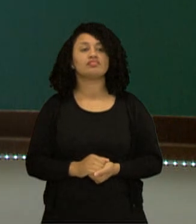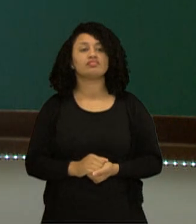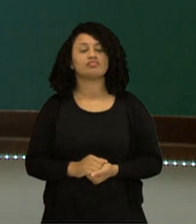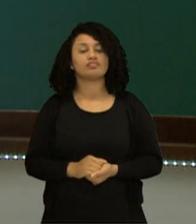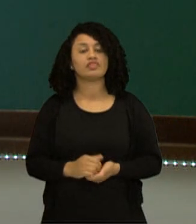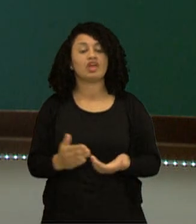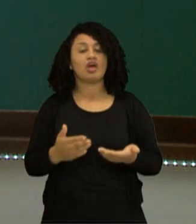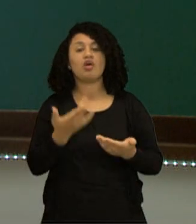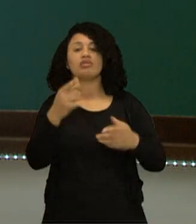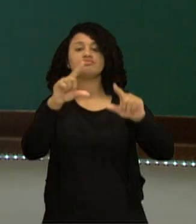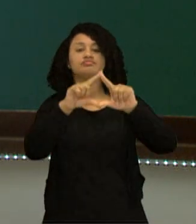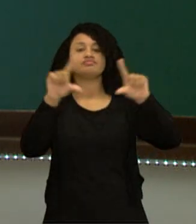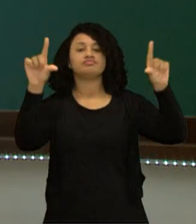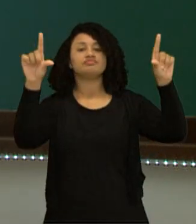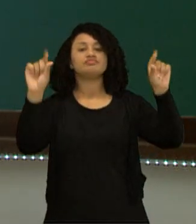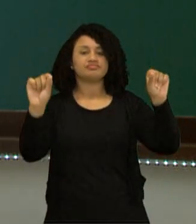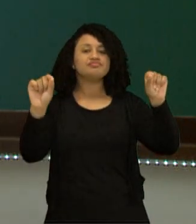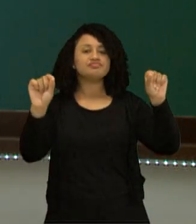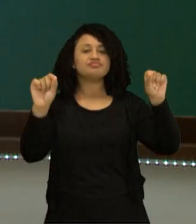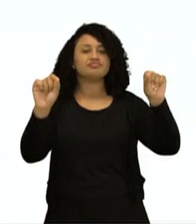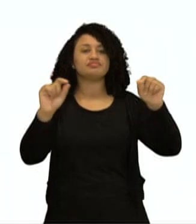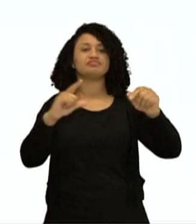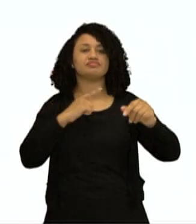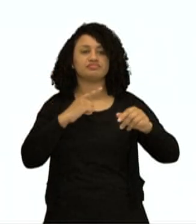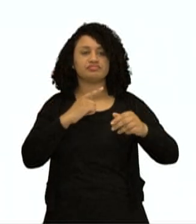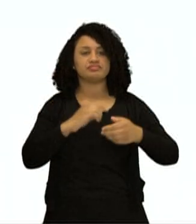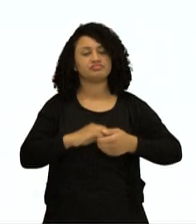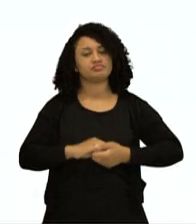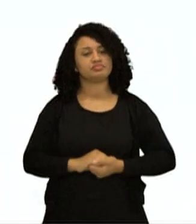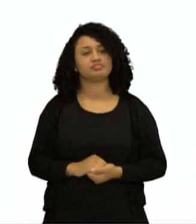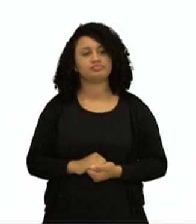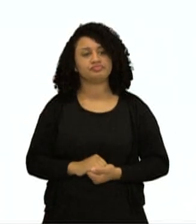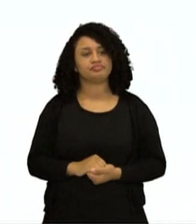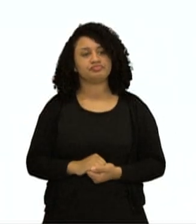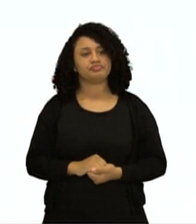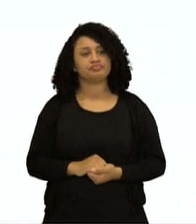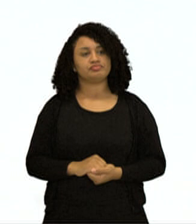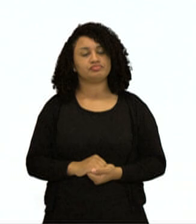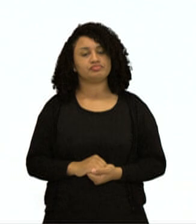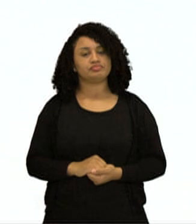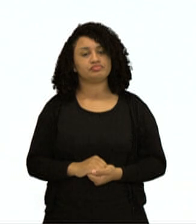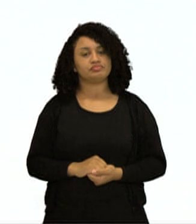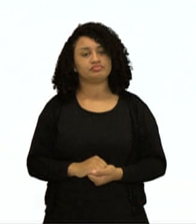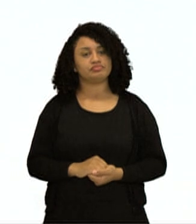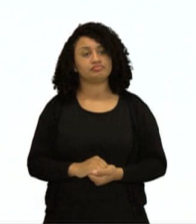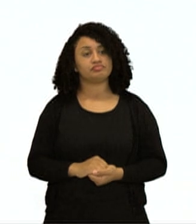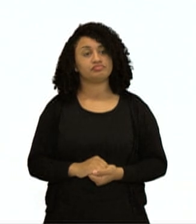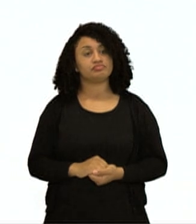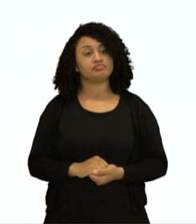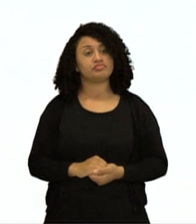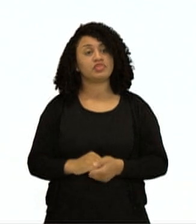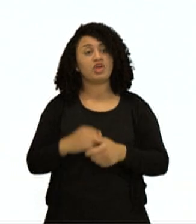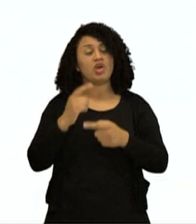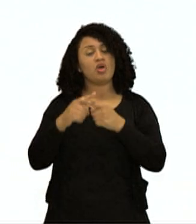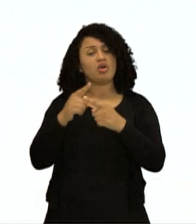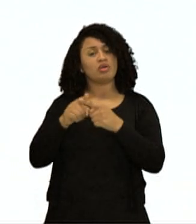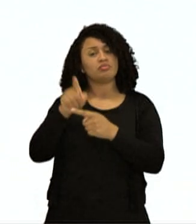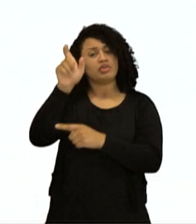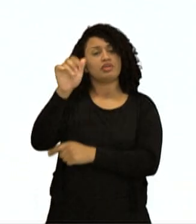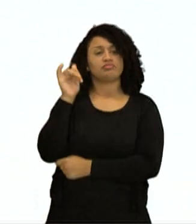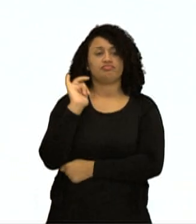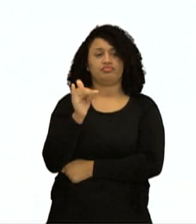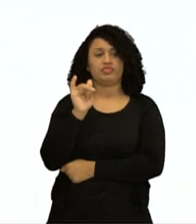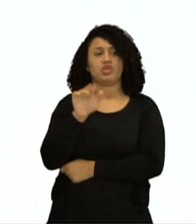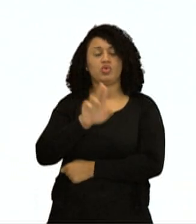saint summer, Ximena Tin said to me the other day. Olha lá, por que a narradora